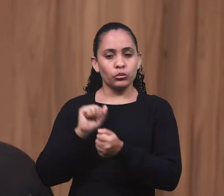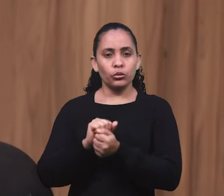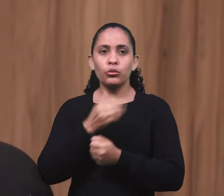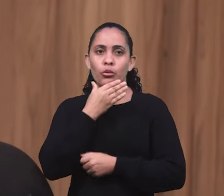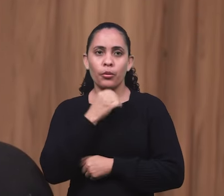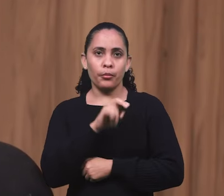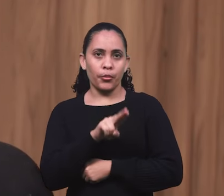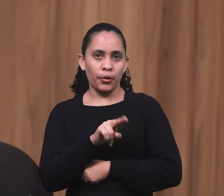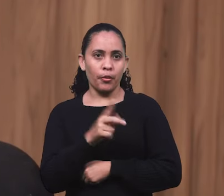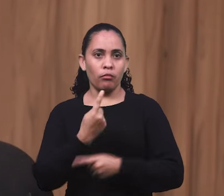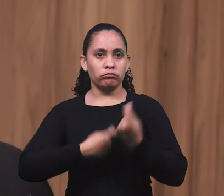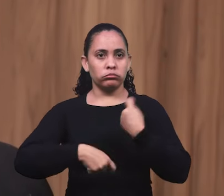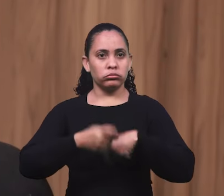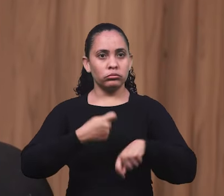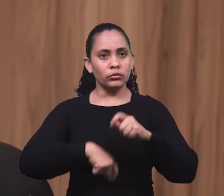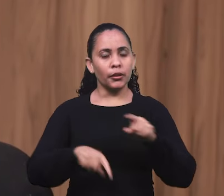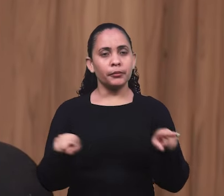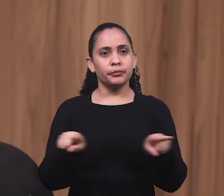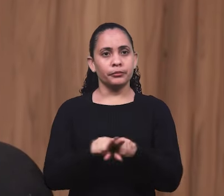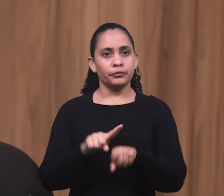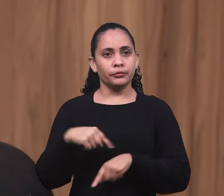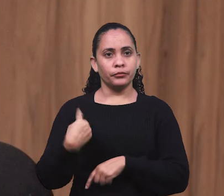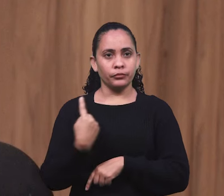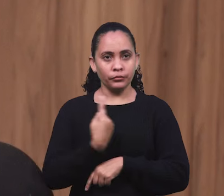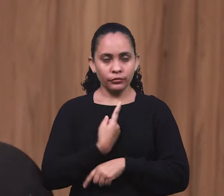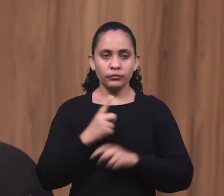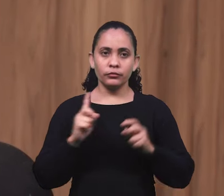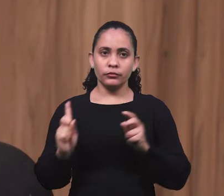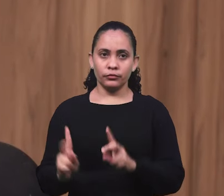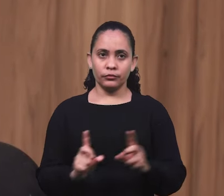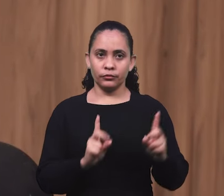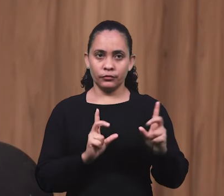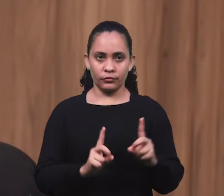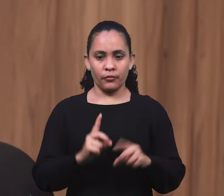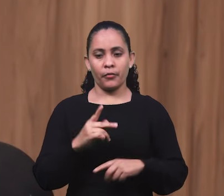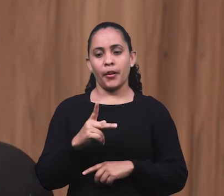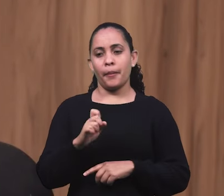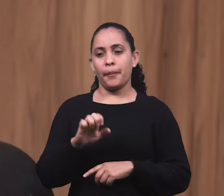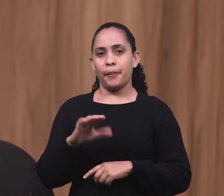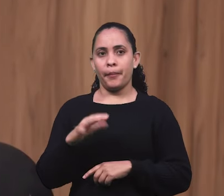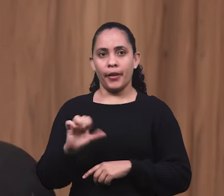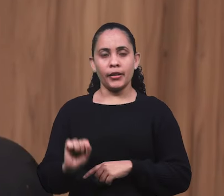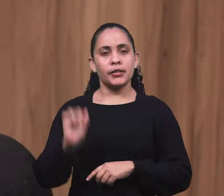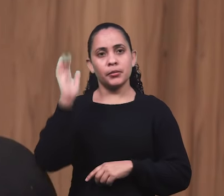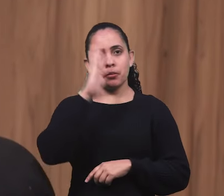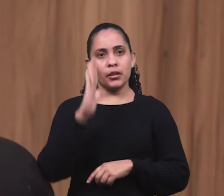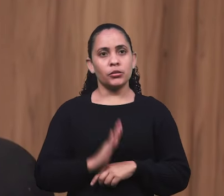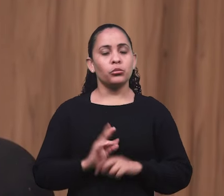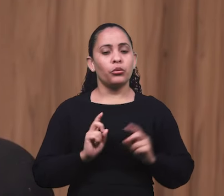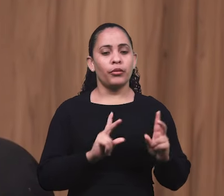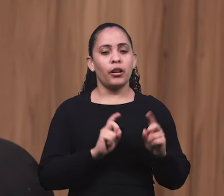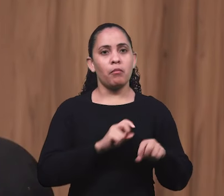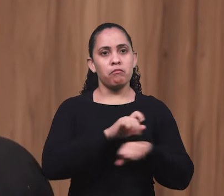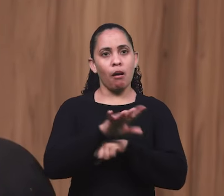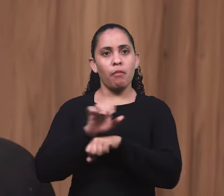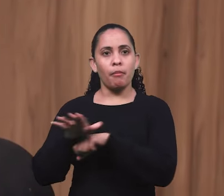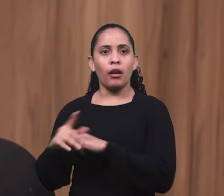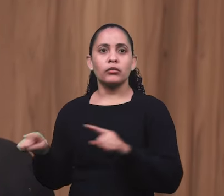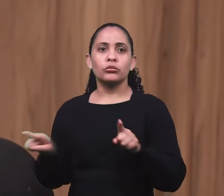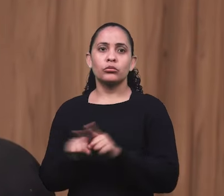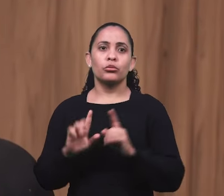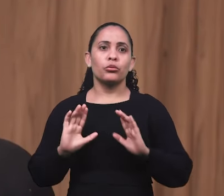irmão. Nós somos do setor atacadista de autopeças para o Brasil inteiro e o foco